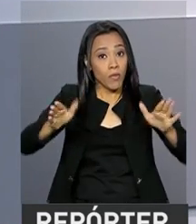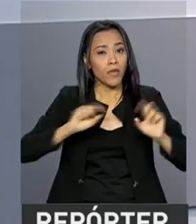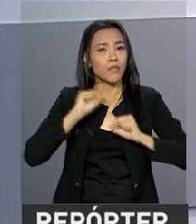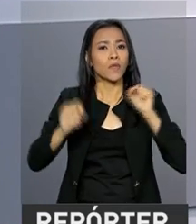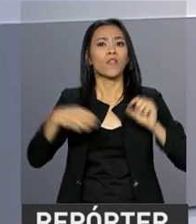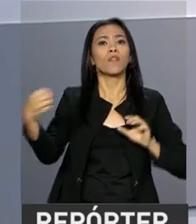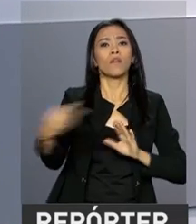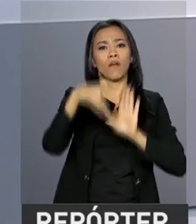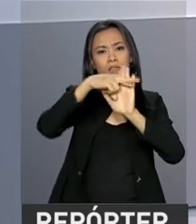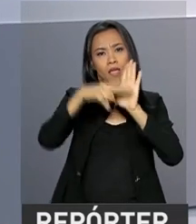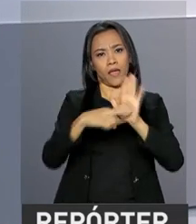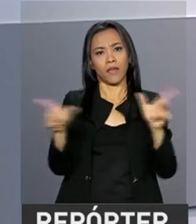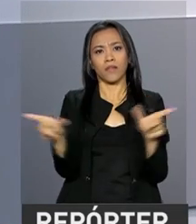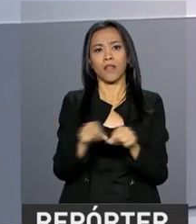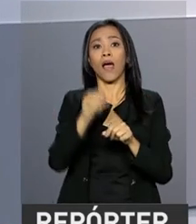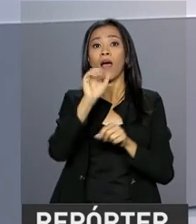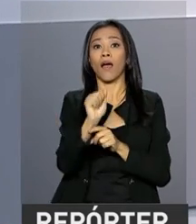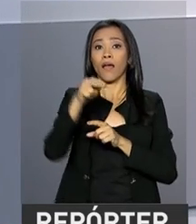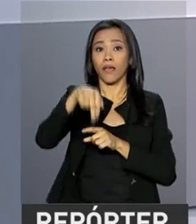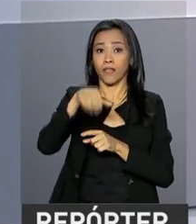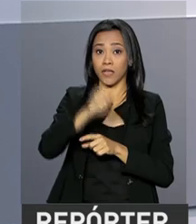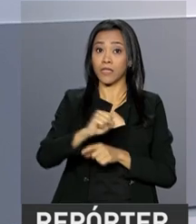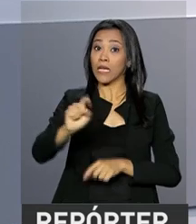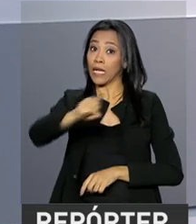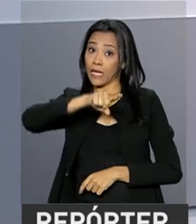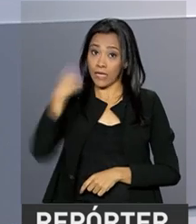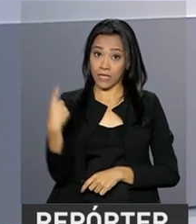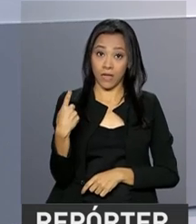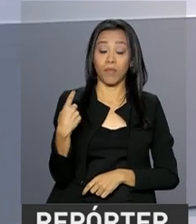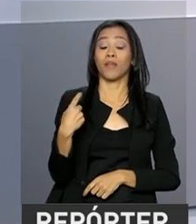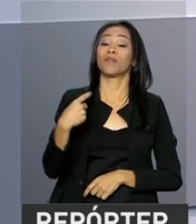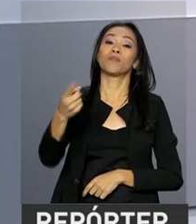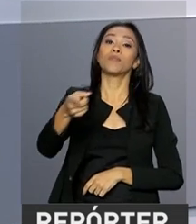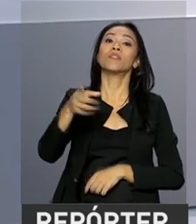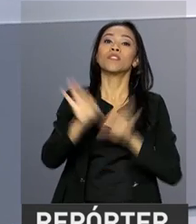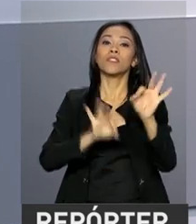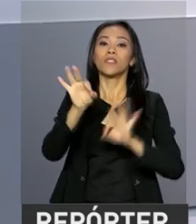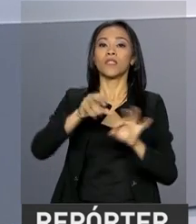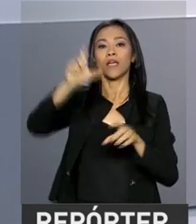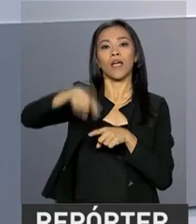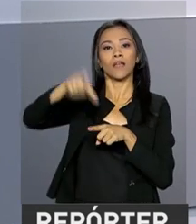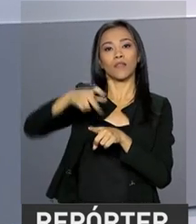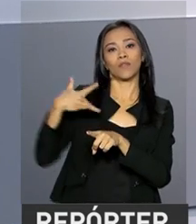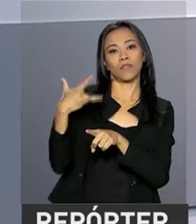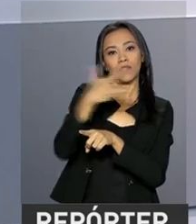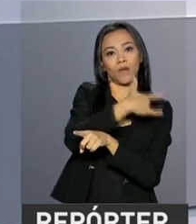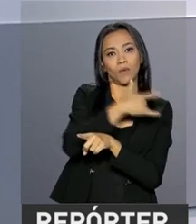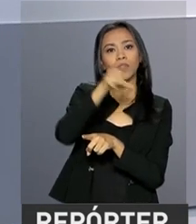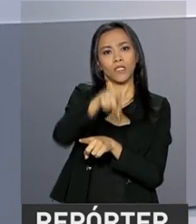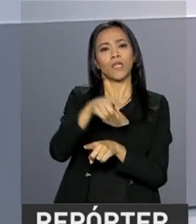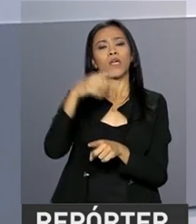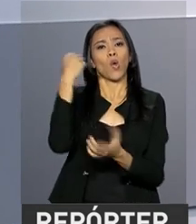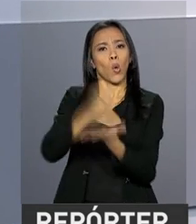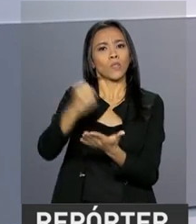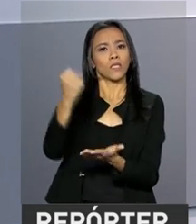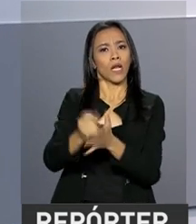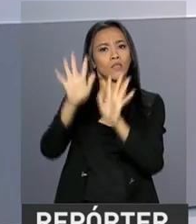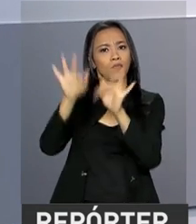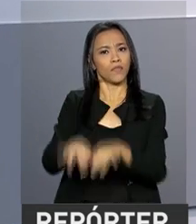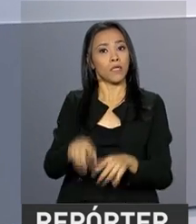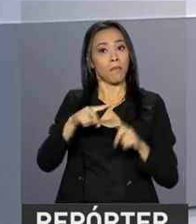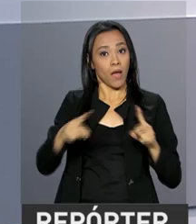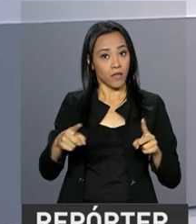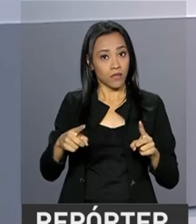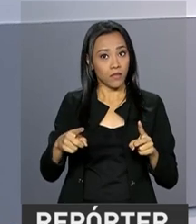ANS pro cancelamento de planos de saúde agora as seguradoras vão ter que encerrar automaticamente o contrato mas vão poder